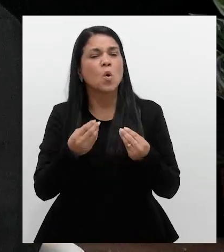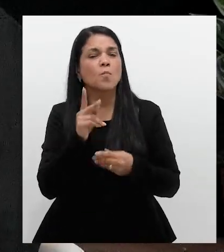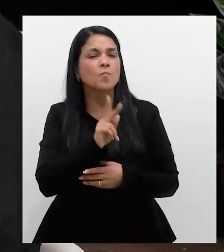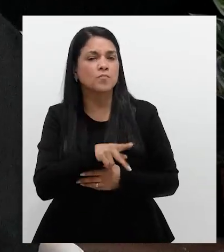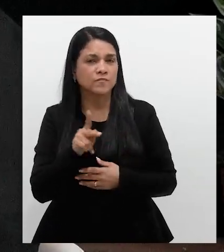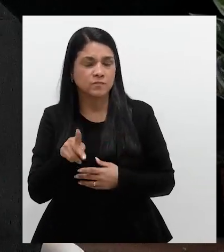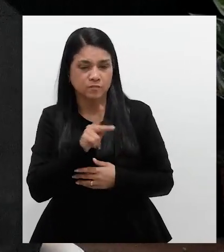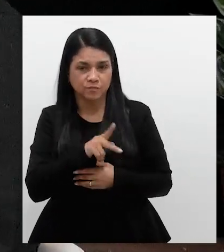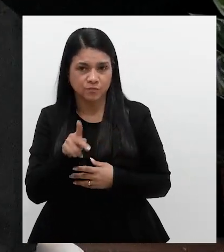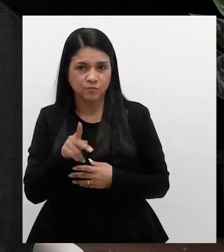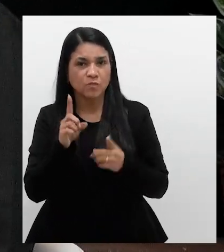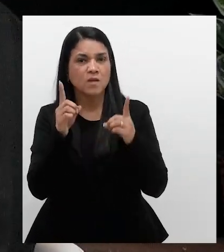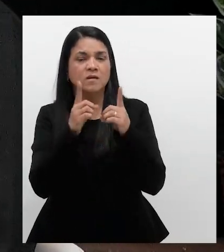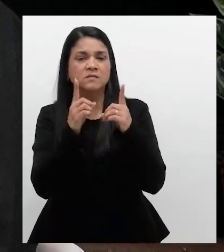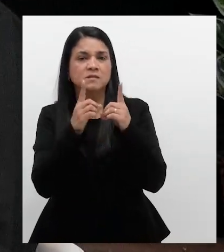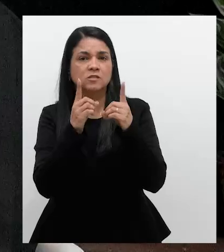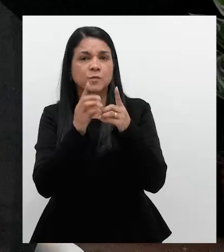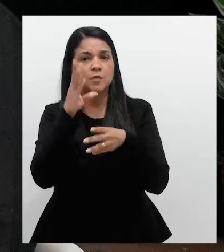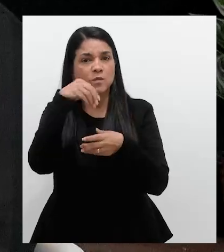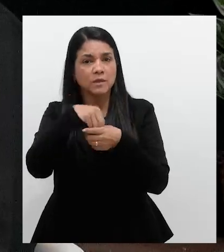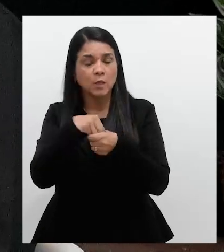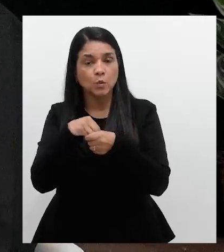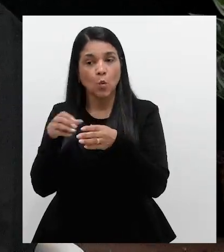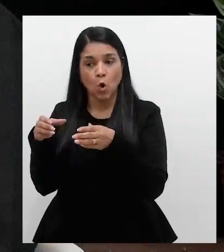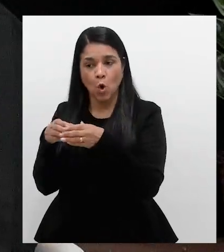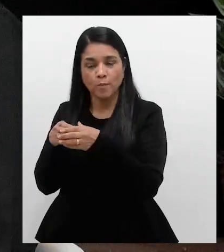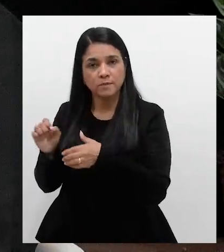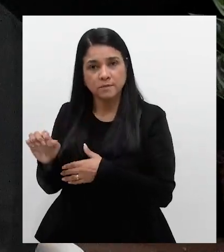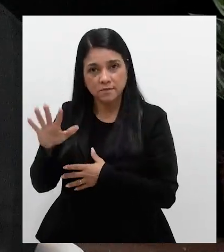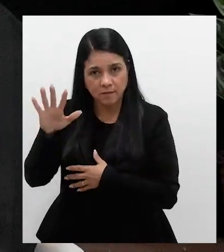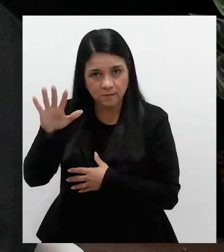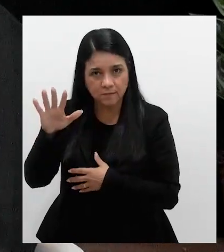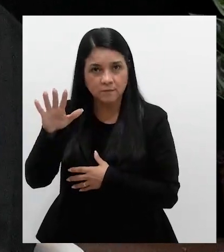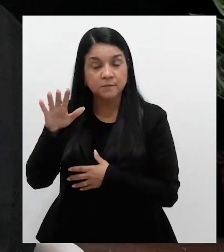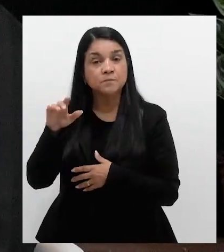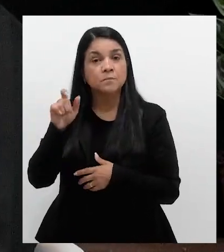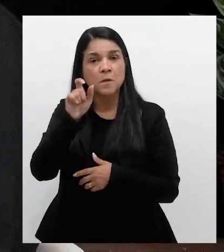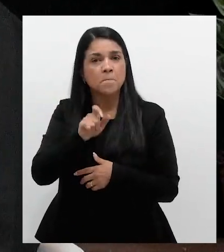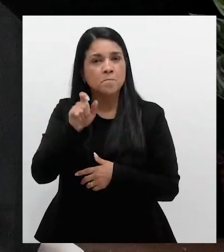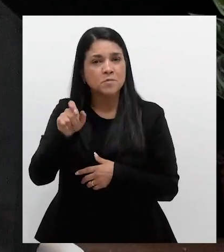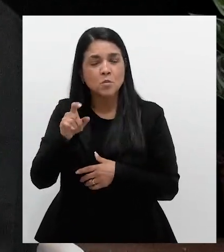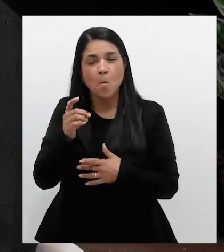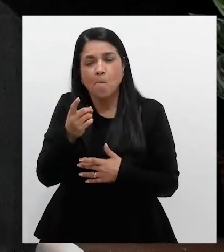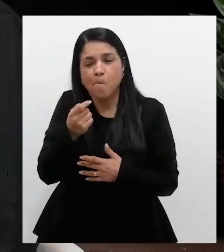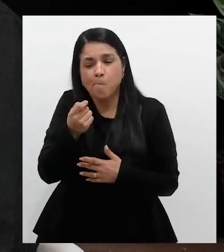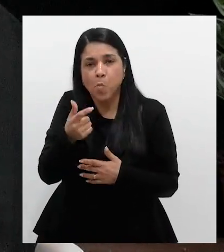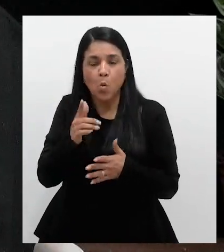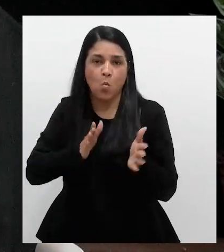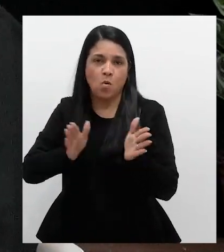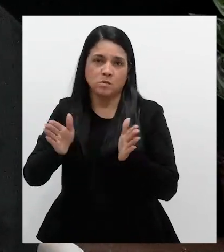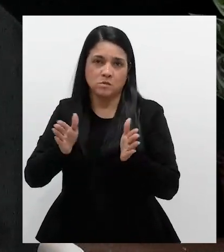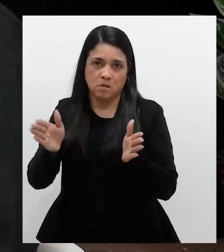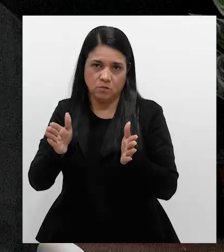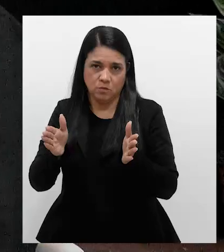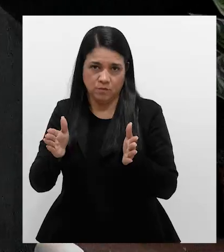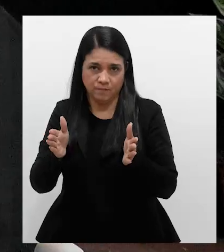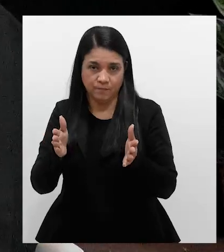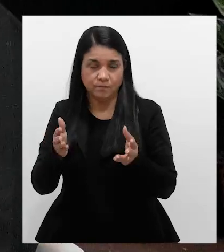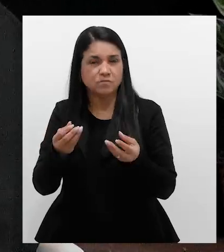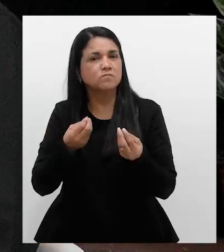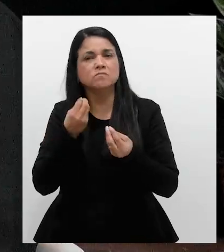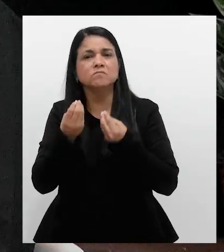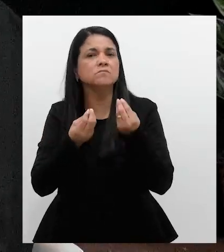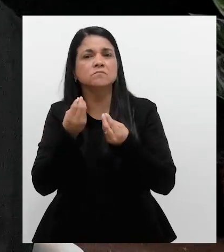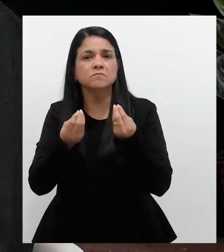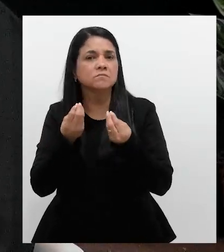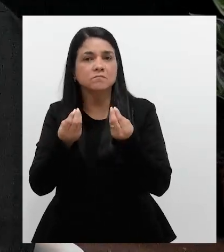que é essa questão, enfim, do atendimento dentro das comunidades, das favelas, né, que as pessoas têm muito pouco acesso a tudo, né?